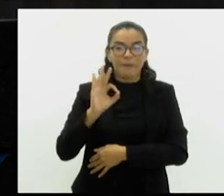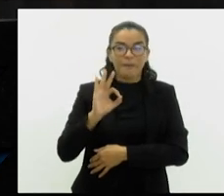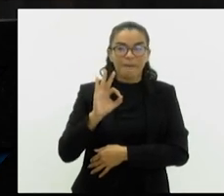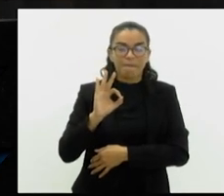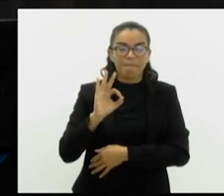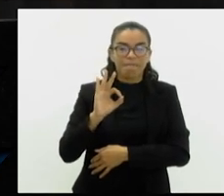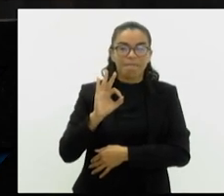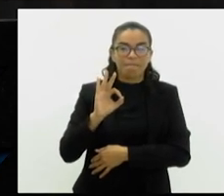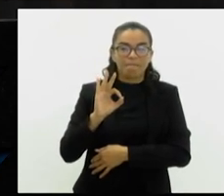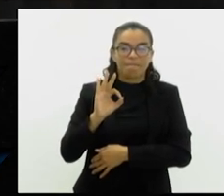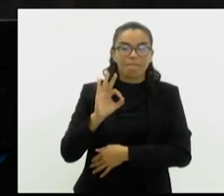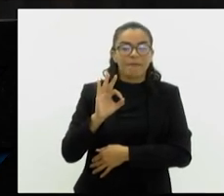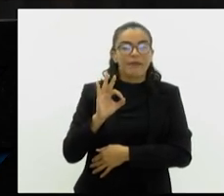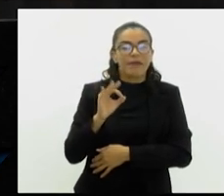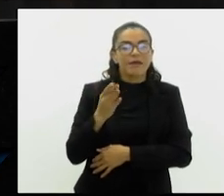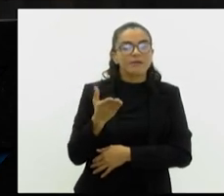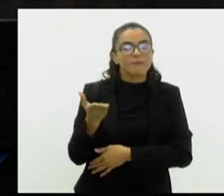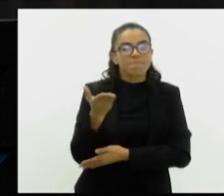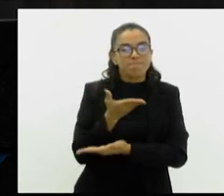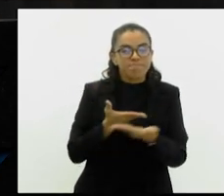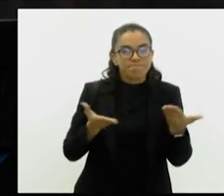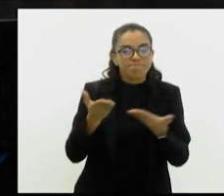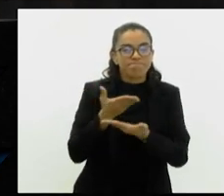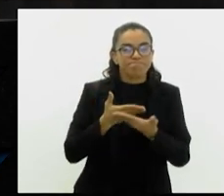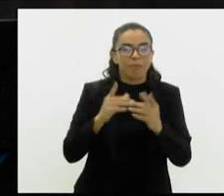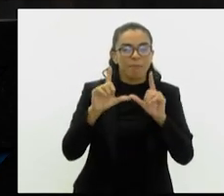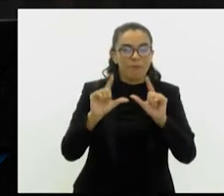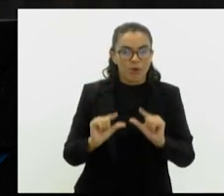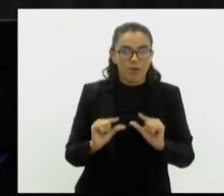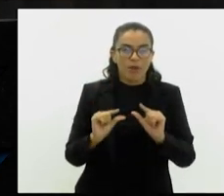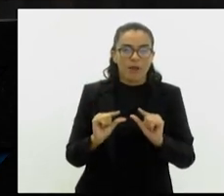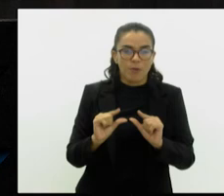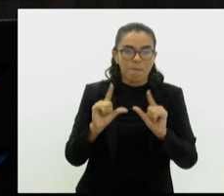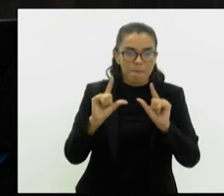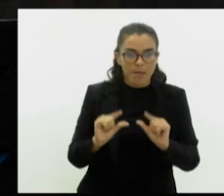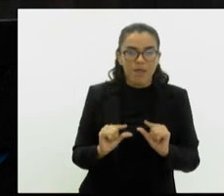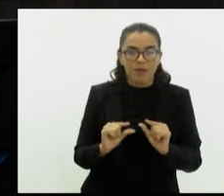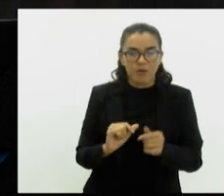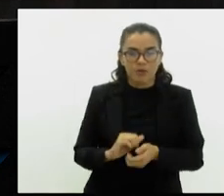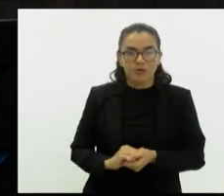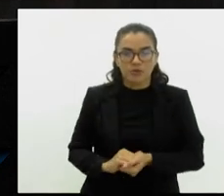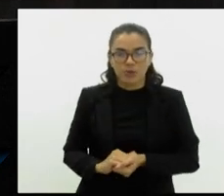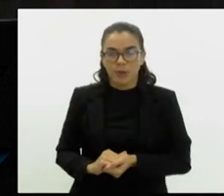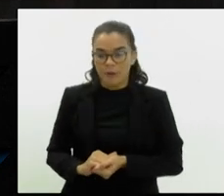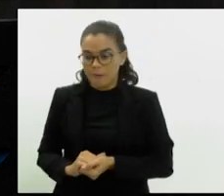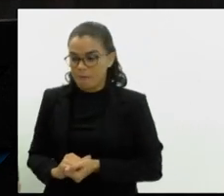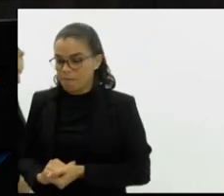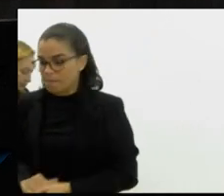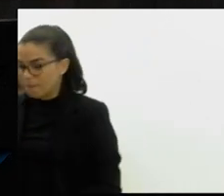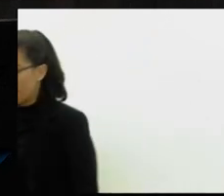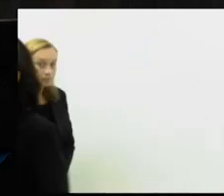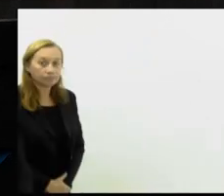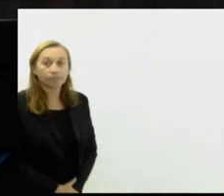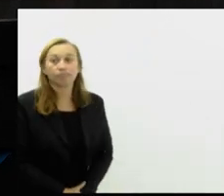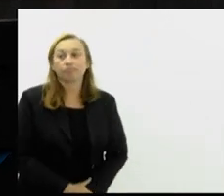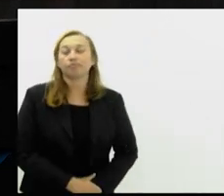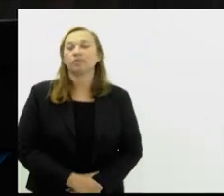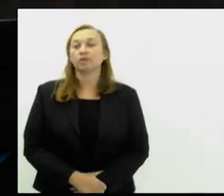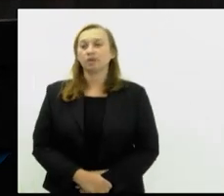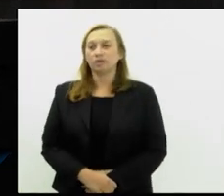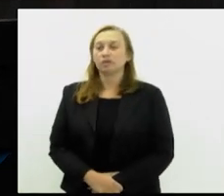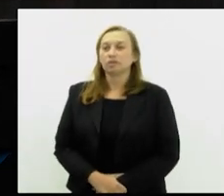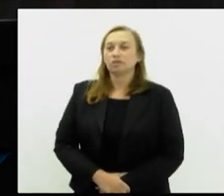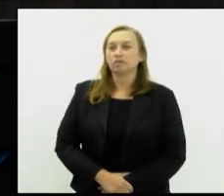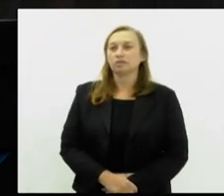seria ponderada poderia ser menos que isso função do que